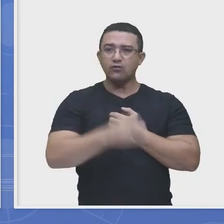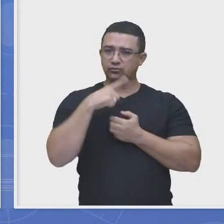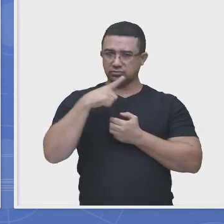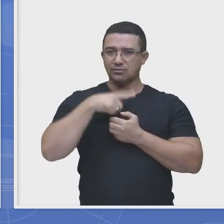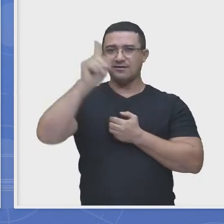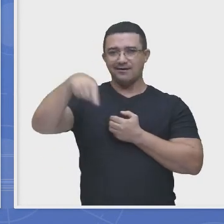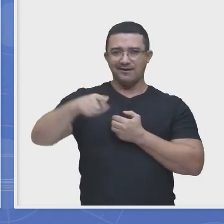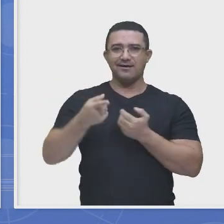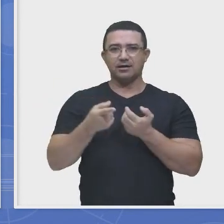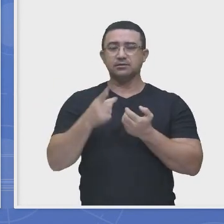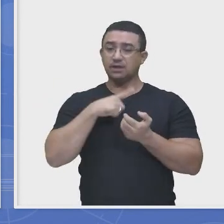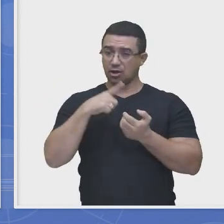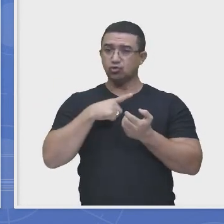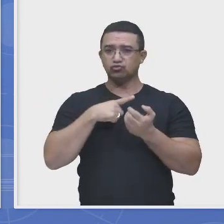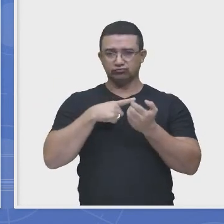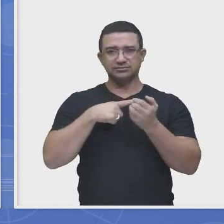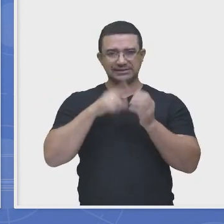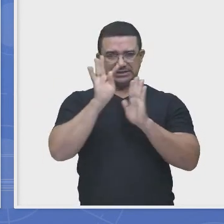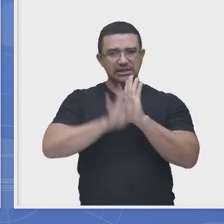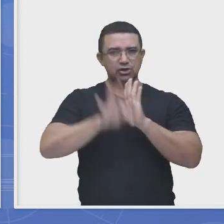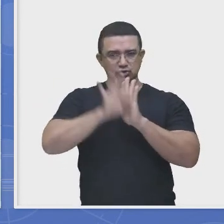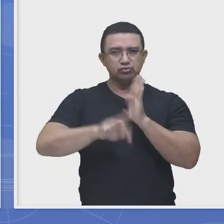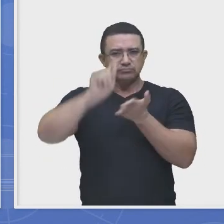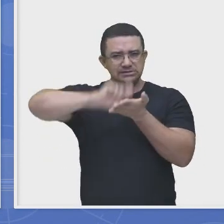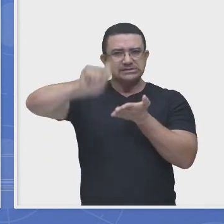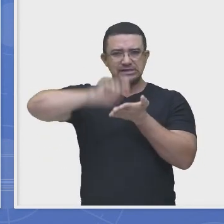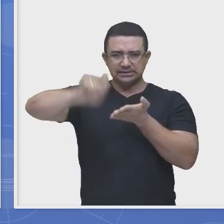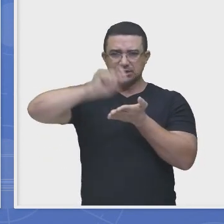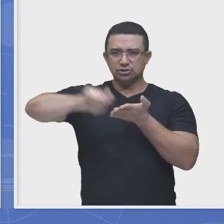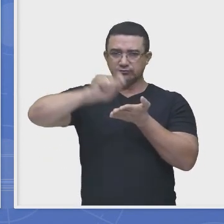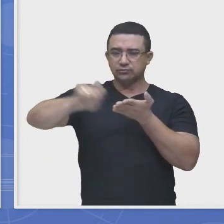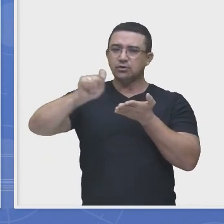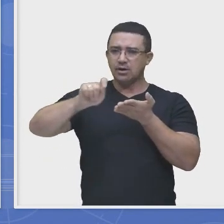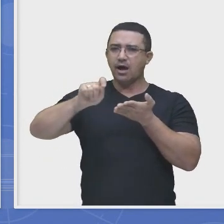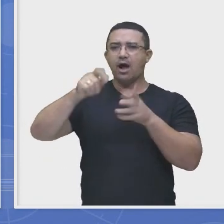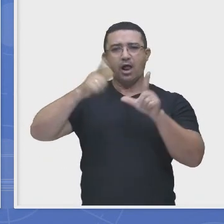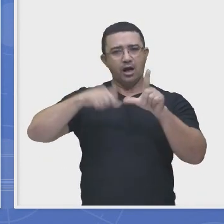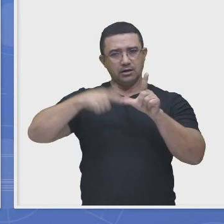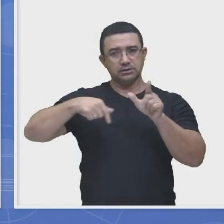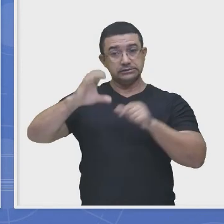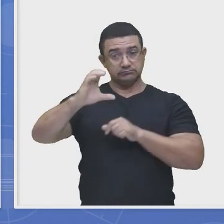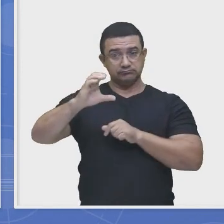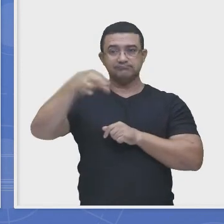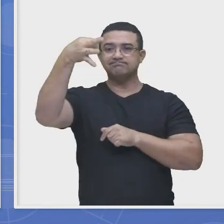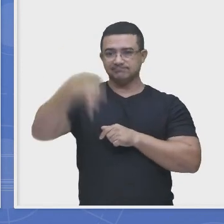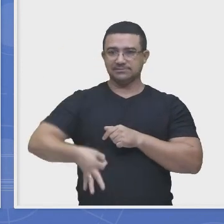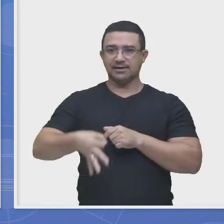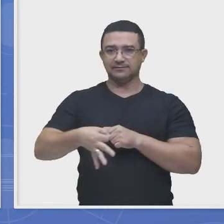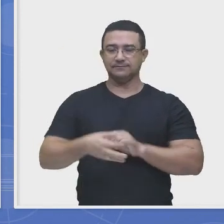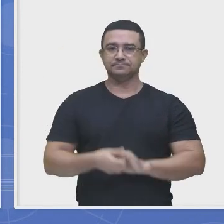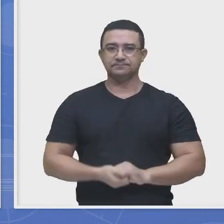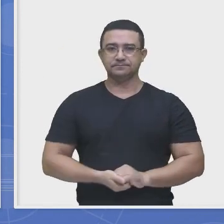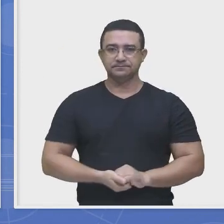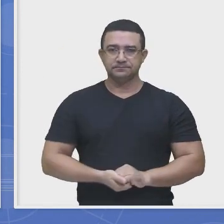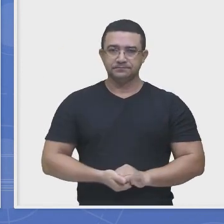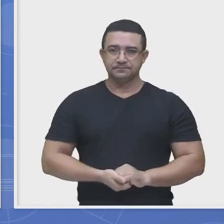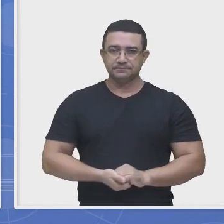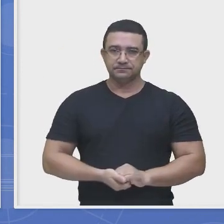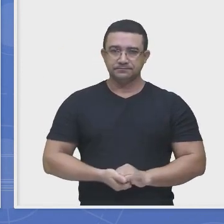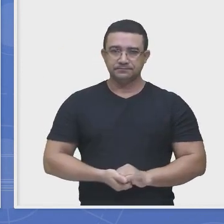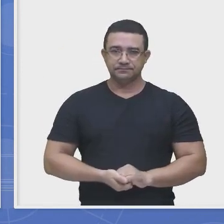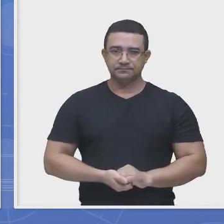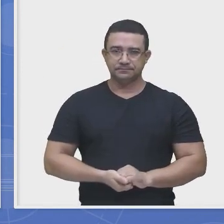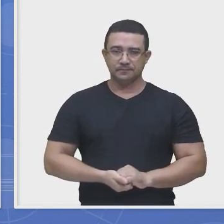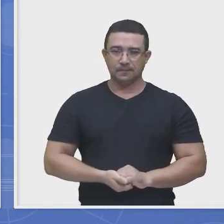Então, aqui eu tenho um texto dissertativo. Então, a alternativa correta é a letra C,